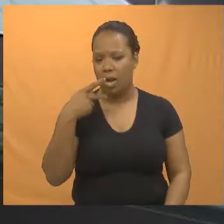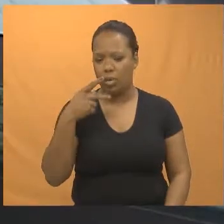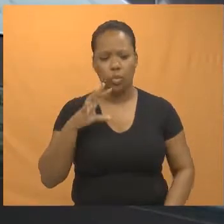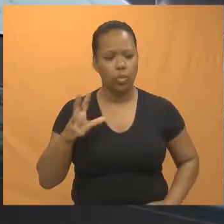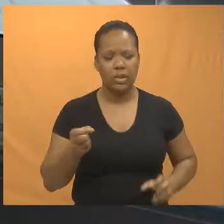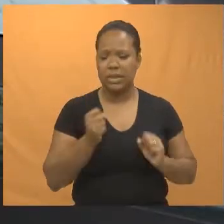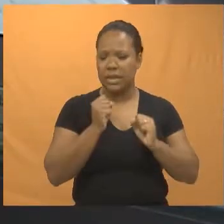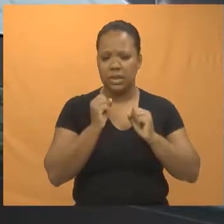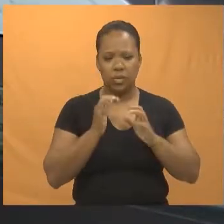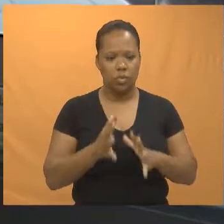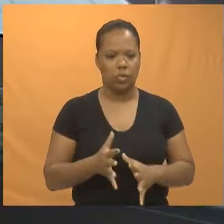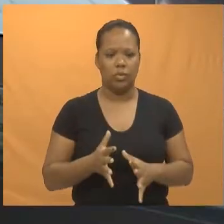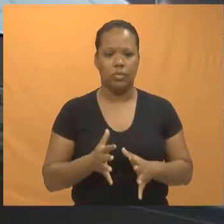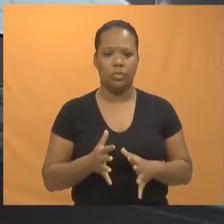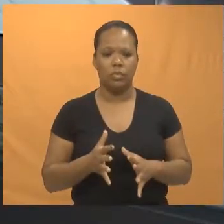as ações,